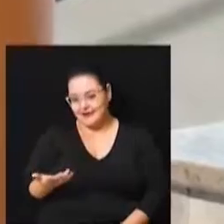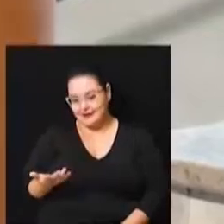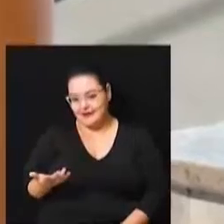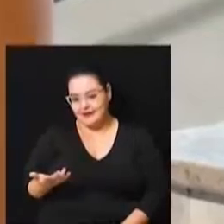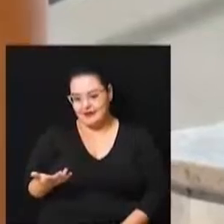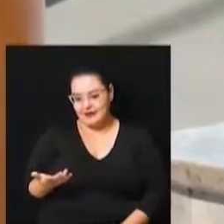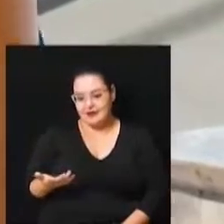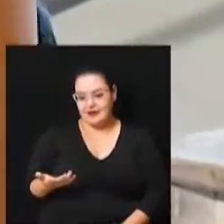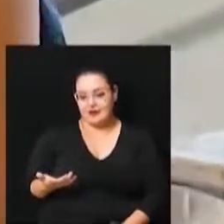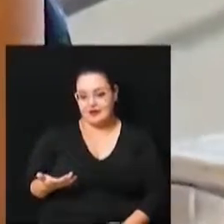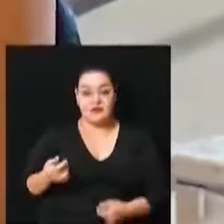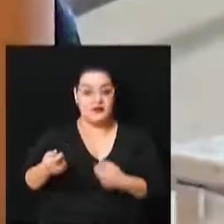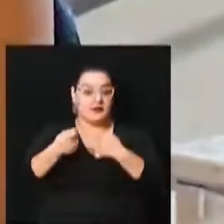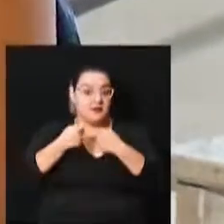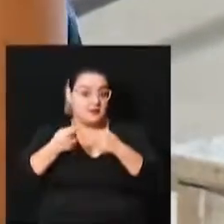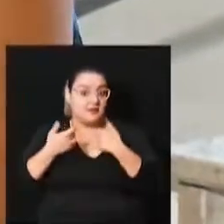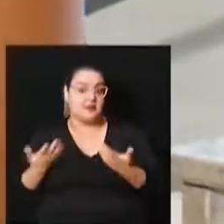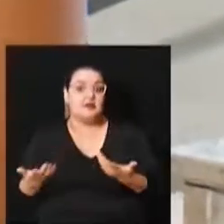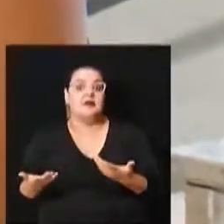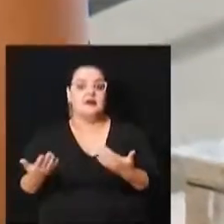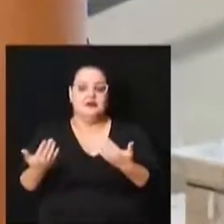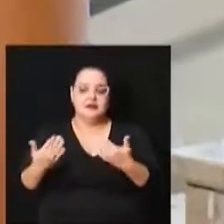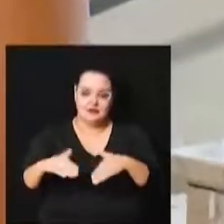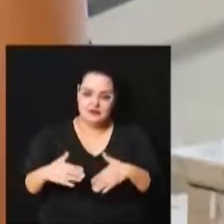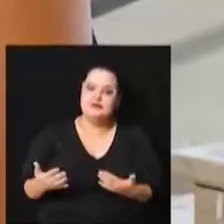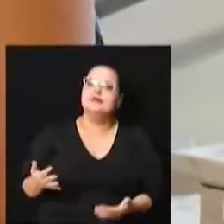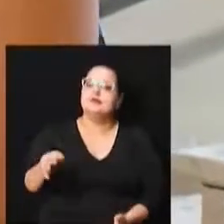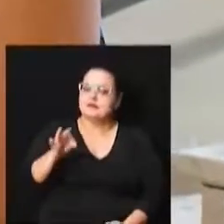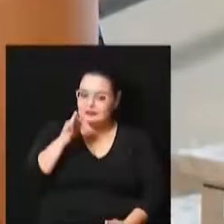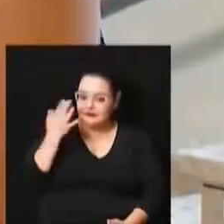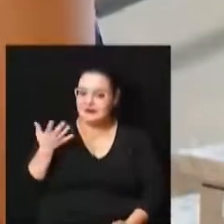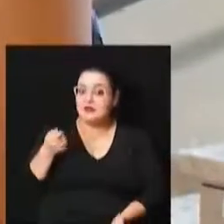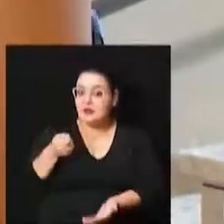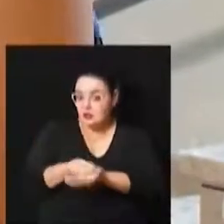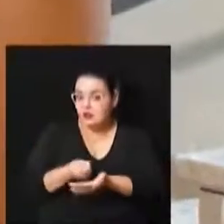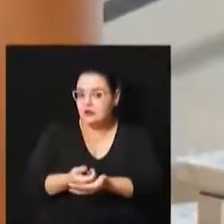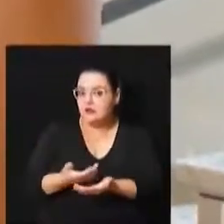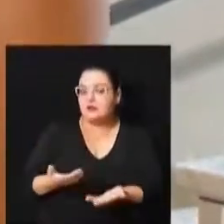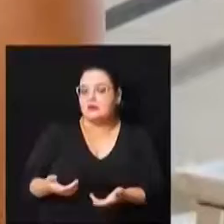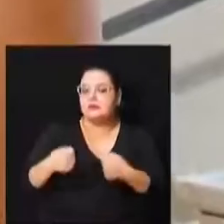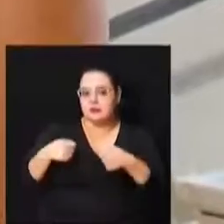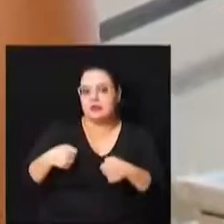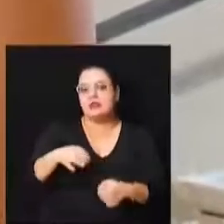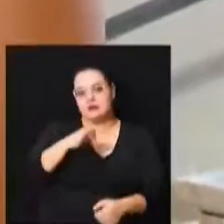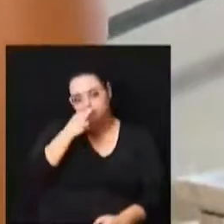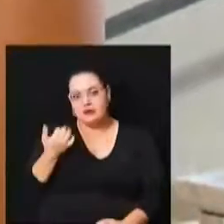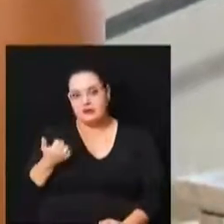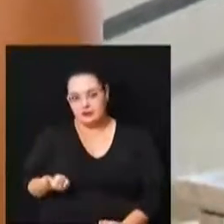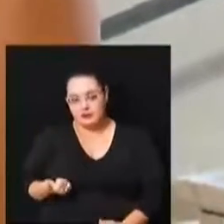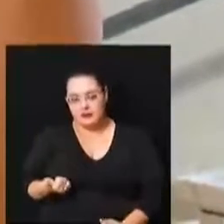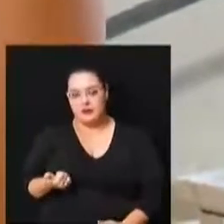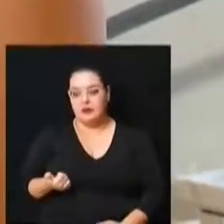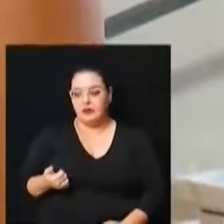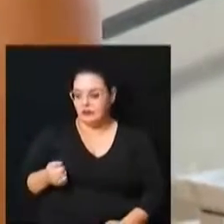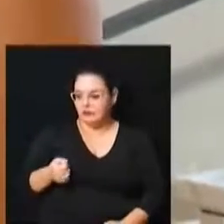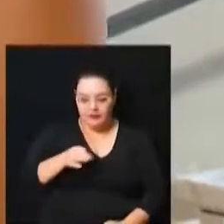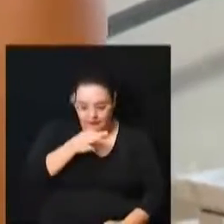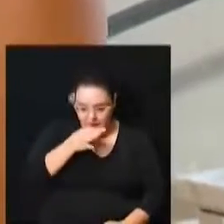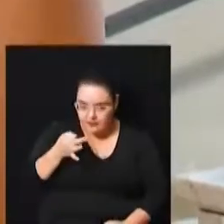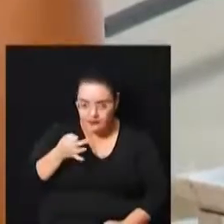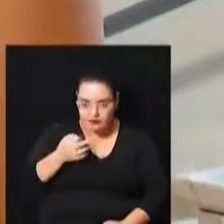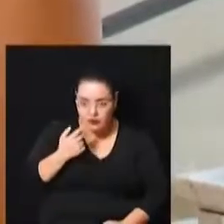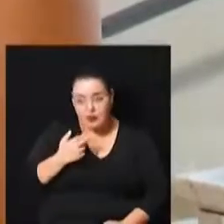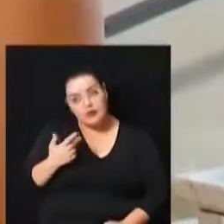né? Porque para quem entrevista, prova e tudo Foi mais. em francês, eu É fiquei uma bem exigência? nervosa. Você É uma tem exigência. que falar francês? Tem. Fluente ou